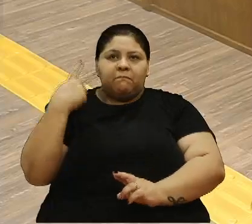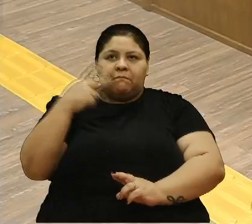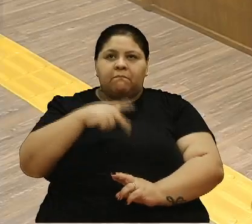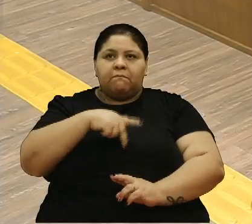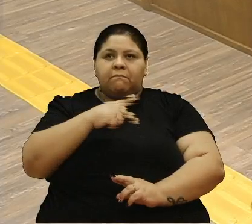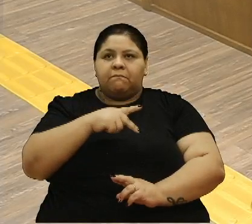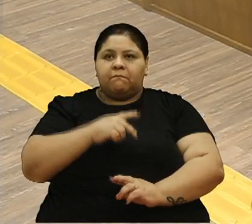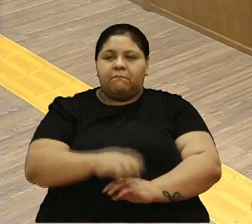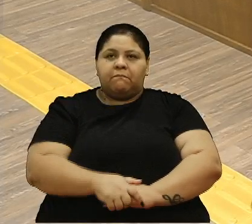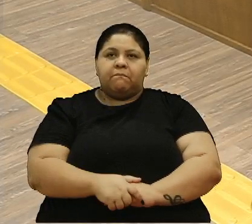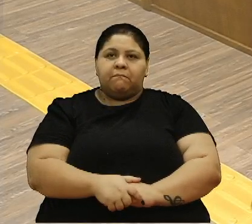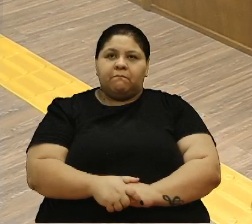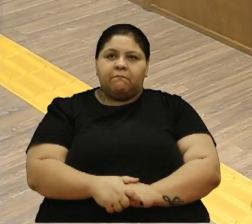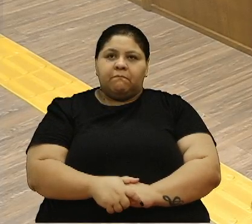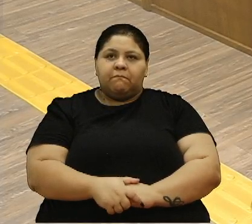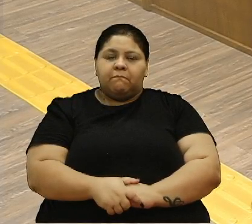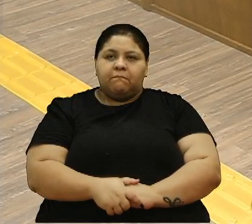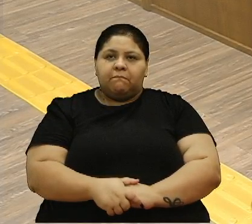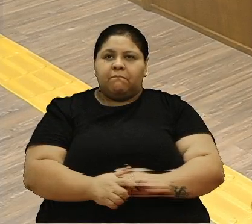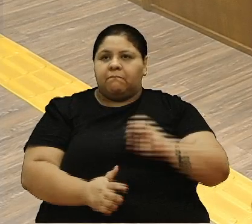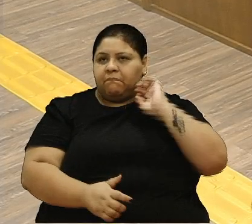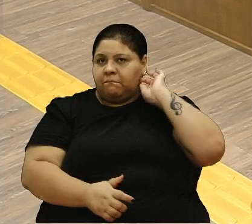Pedro Rodrigues. Declaração de líder, presidente.